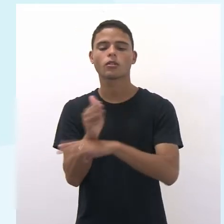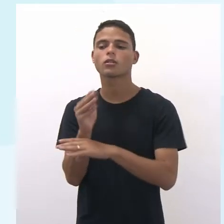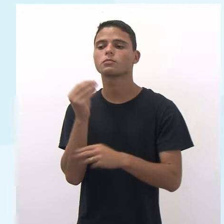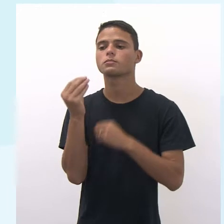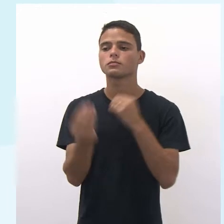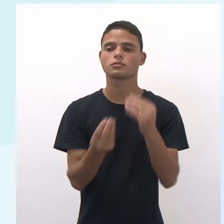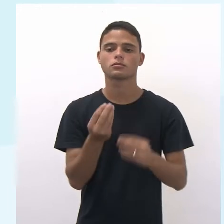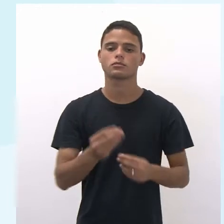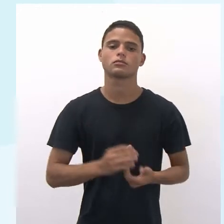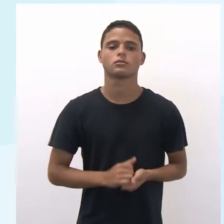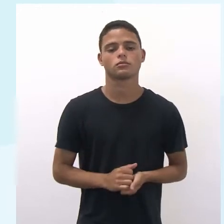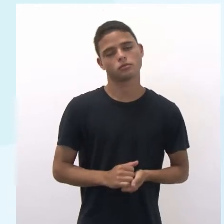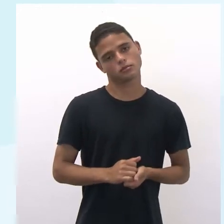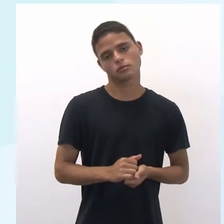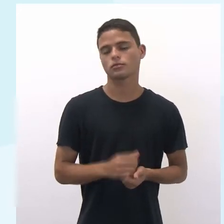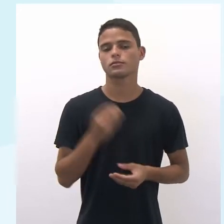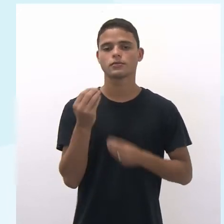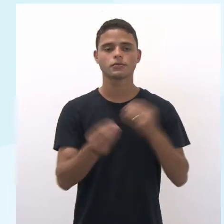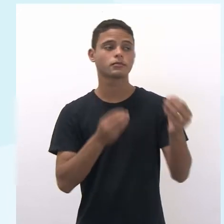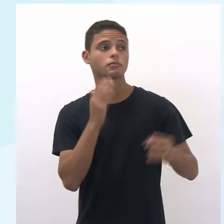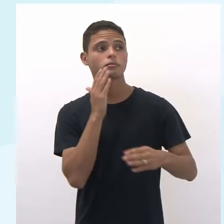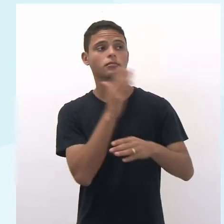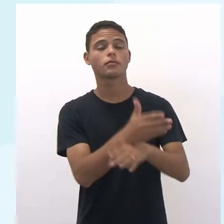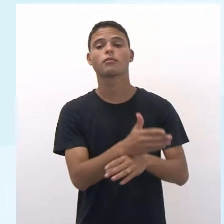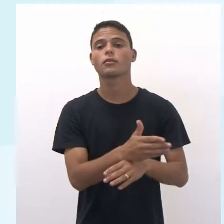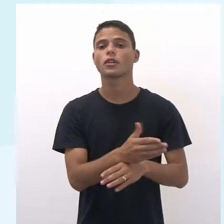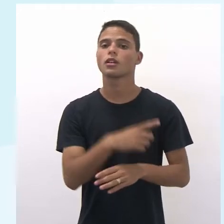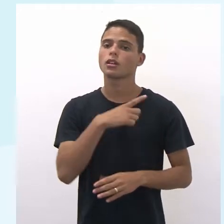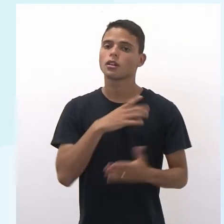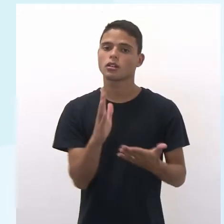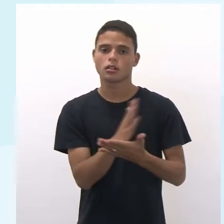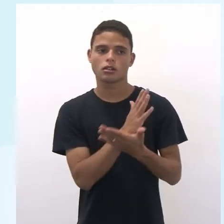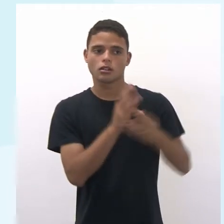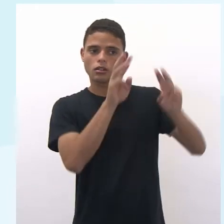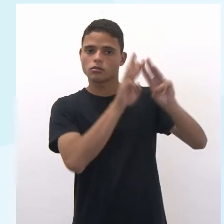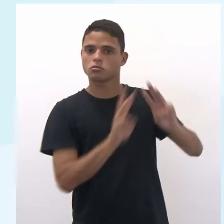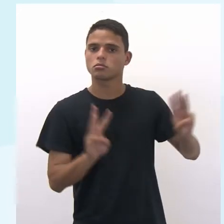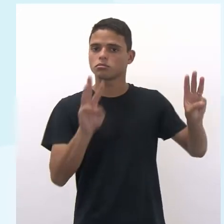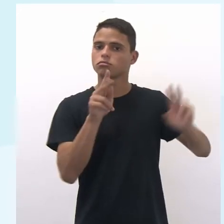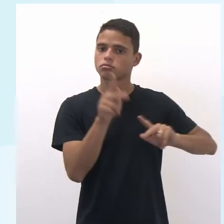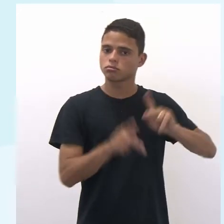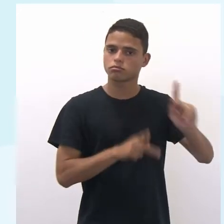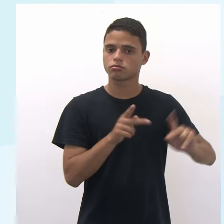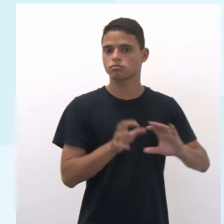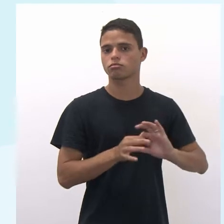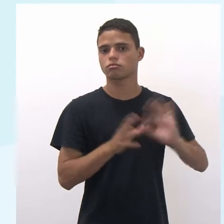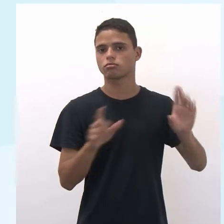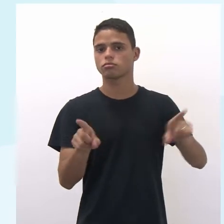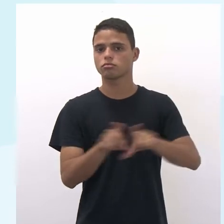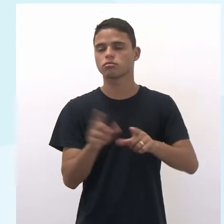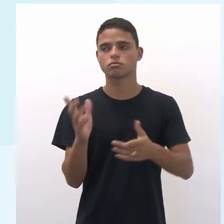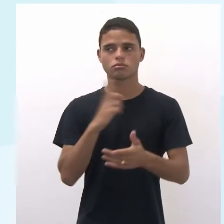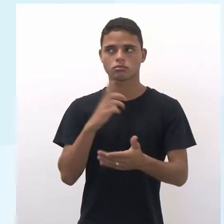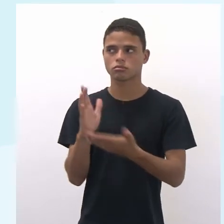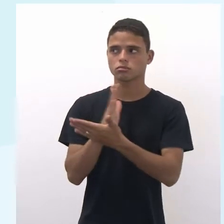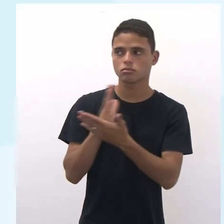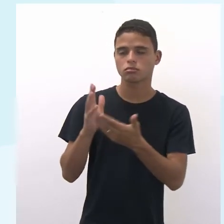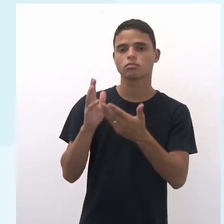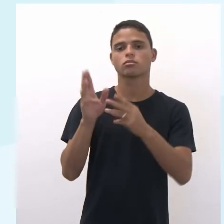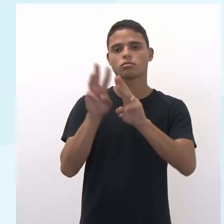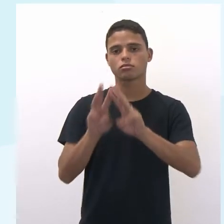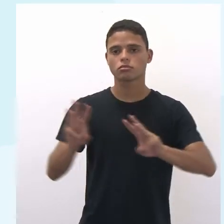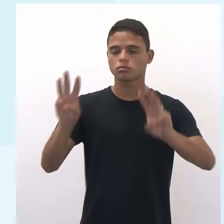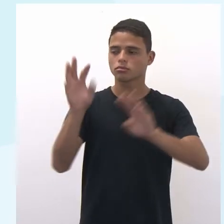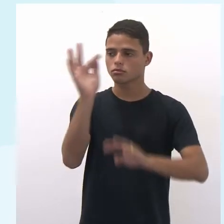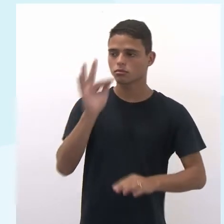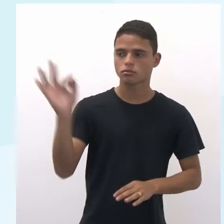vídeo, né? De que forma? Temos sites de domínio público, temos sites de universidades públicas